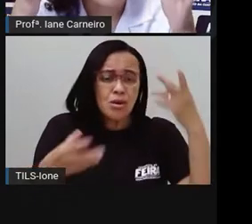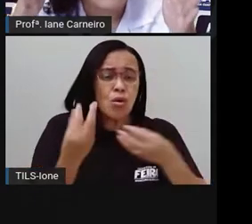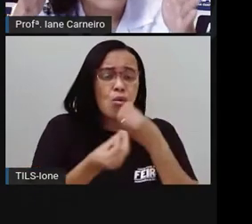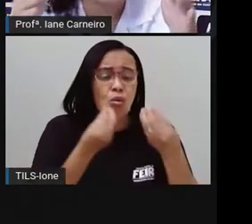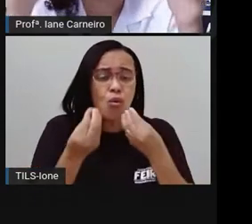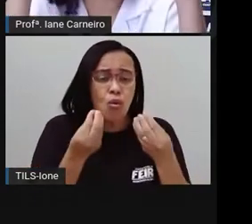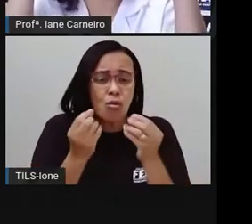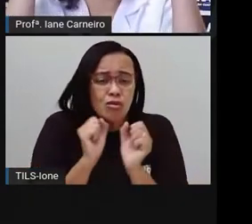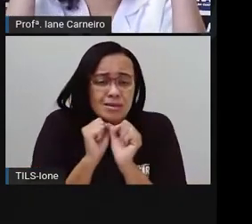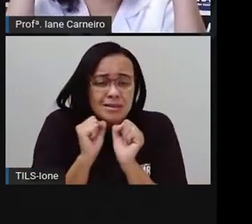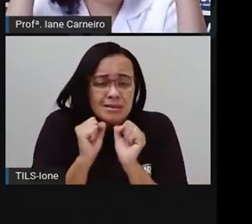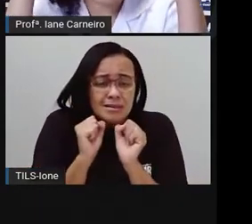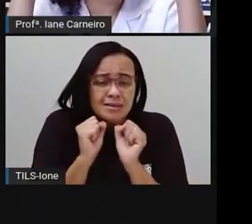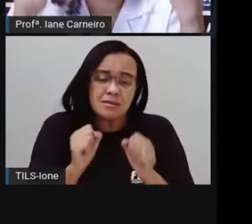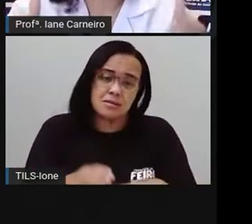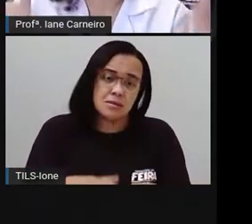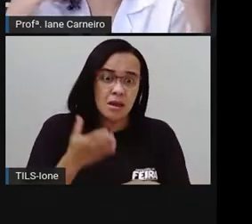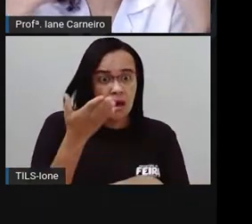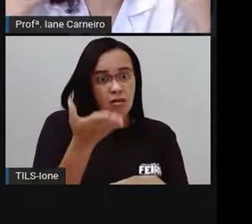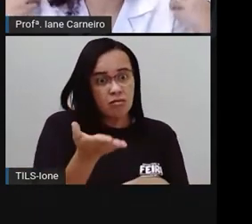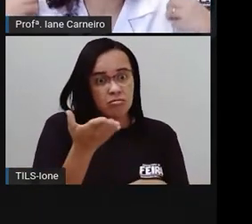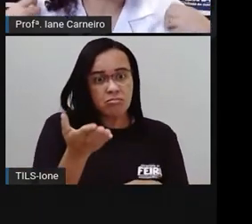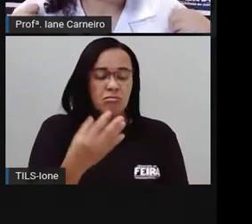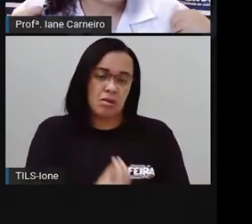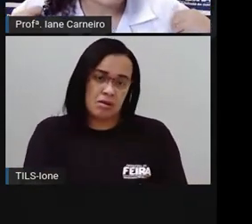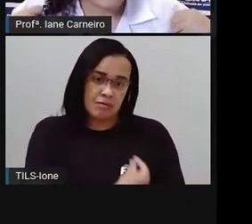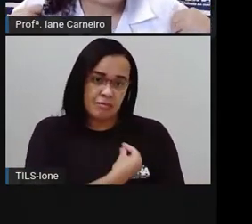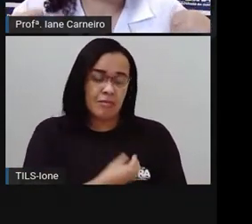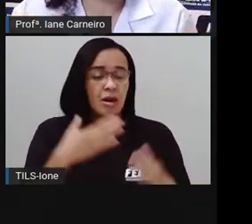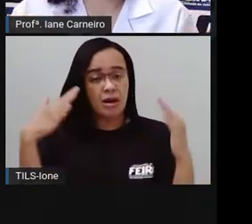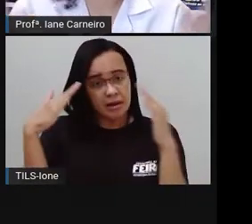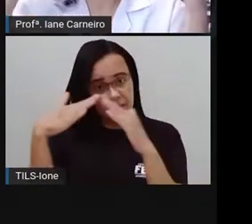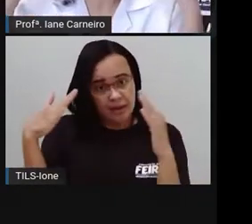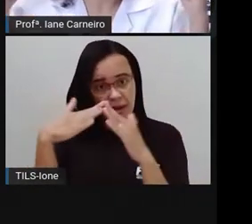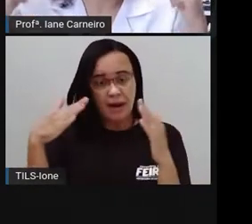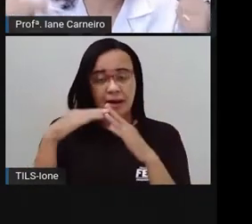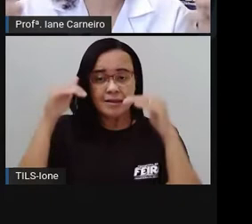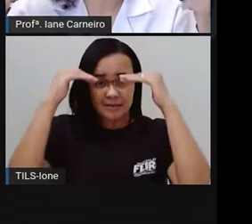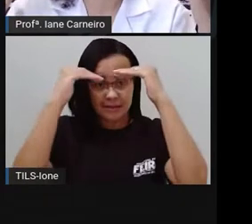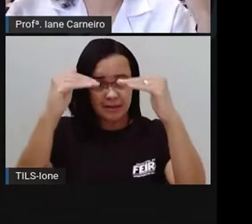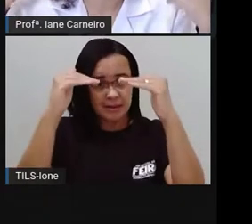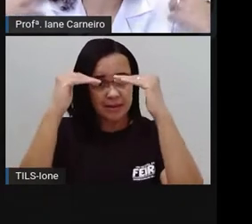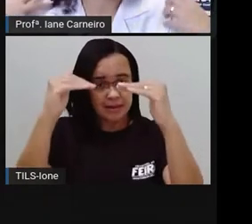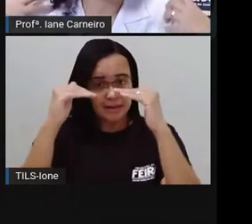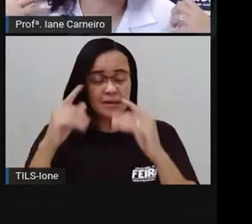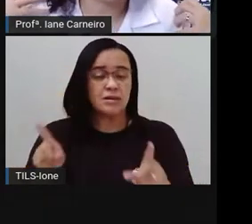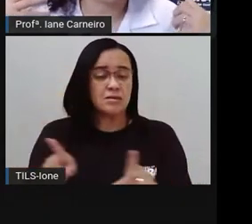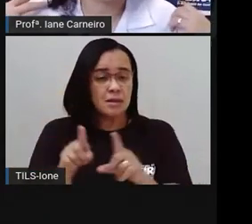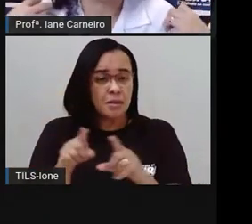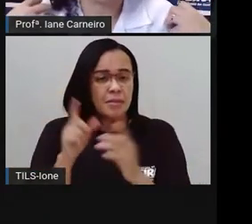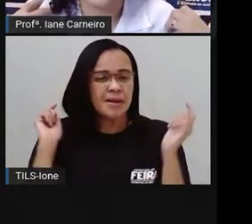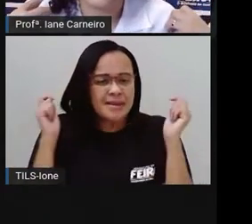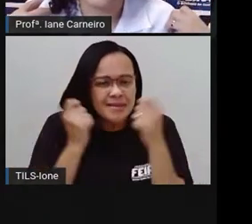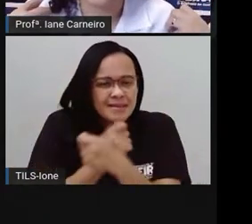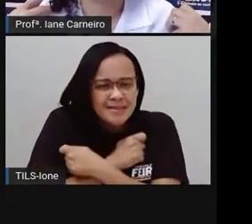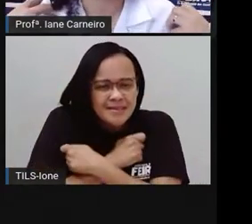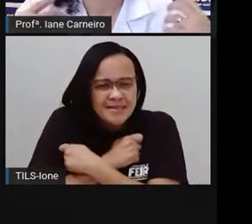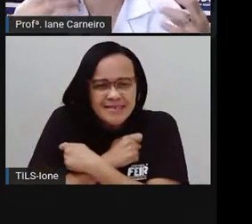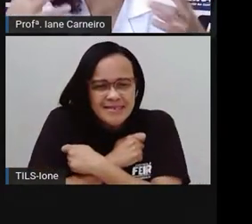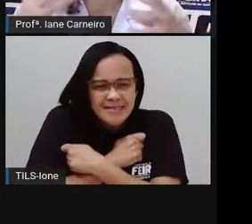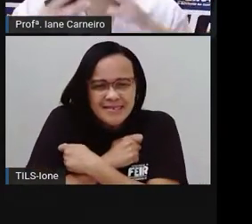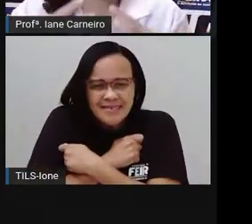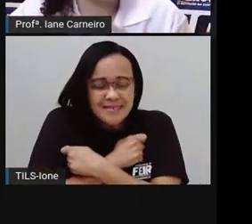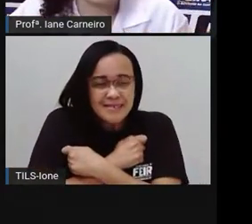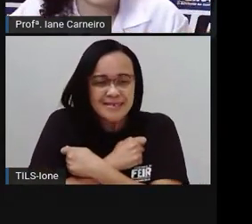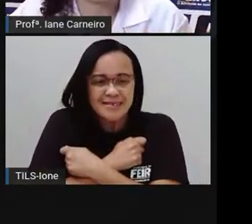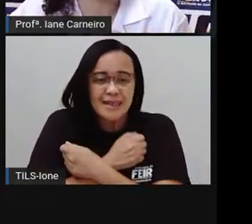as paredes, que tem o teto, que você tinha o agasalho, além do agasalho você tinha a cobertinha quentinha e